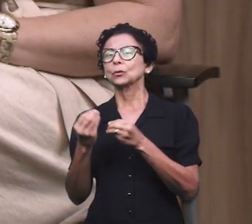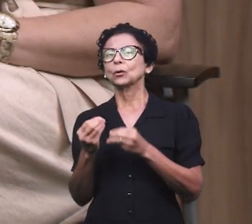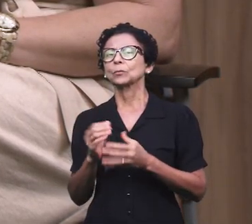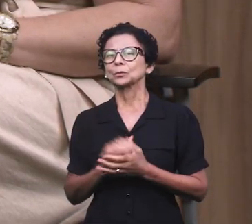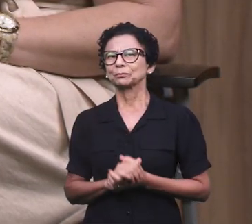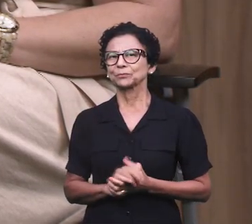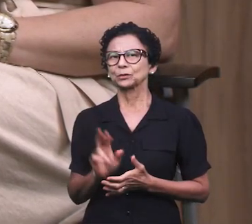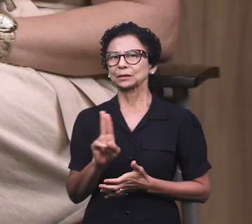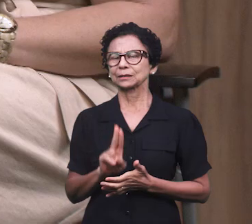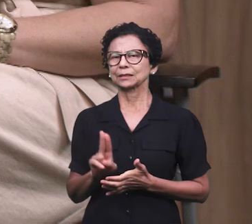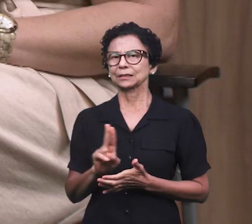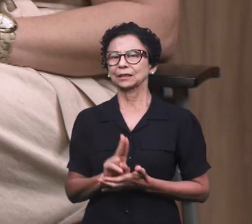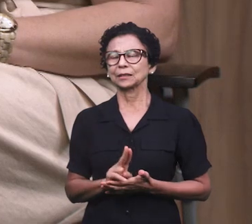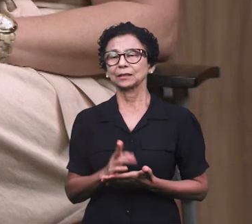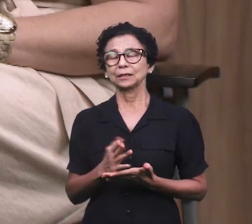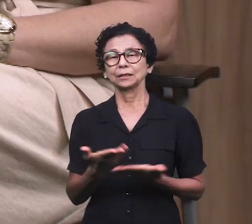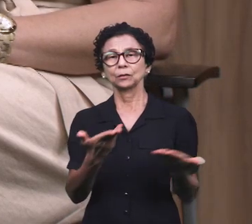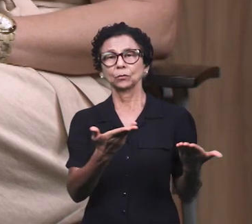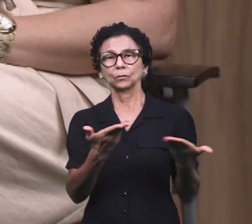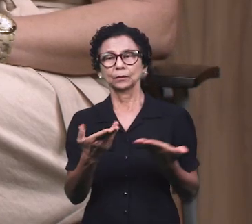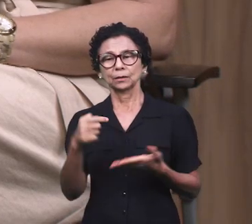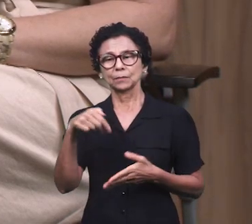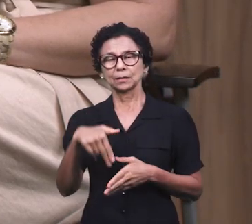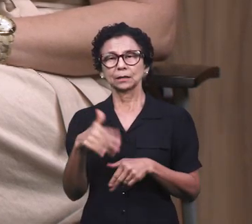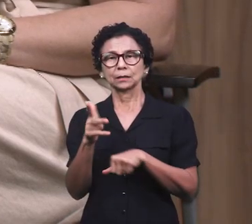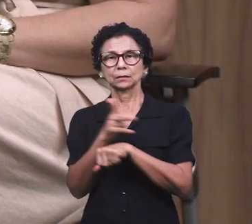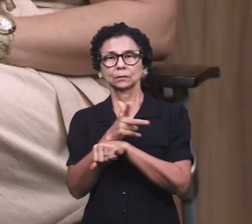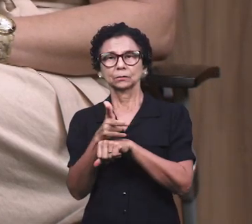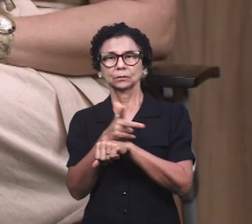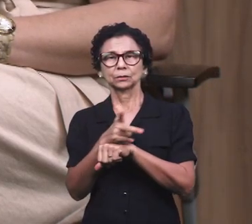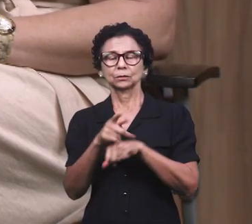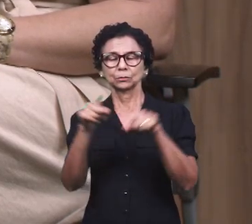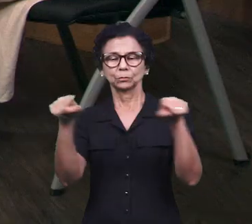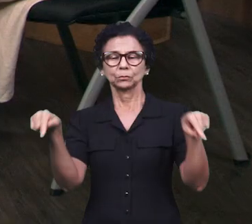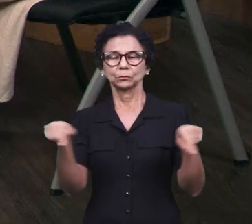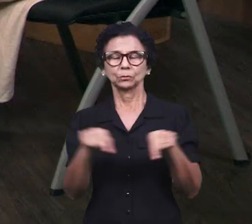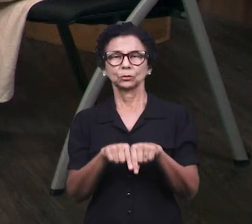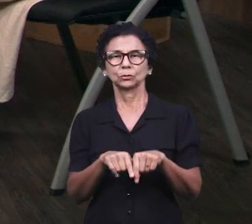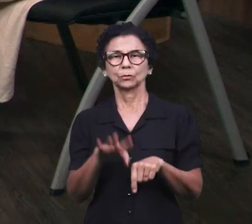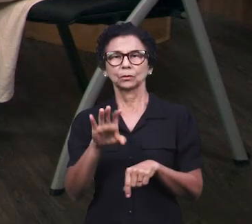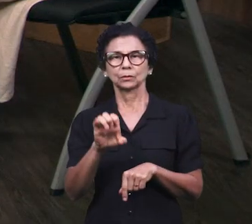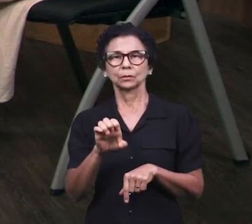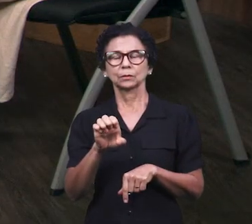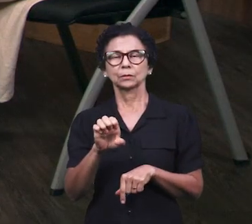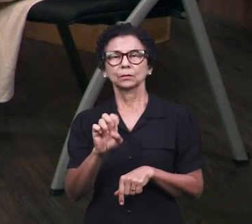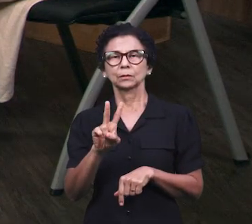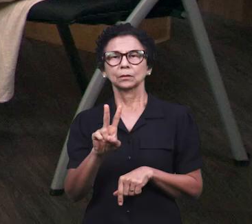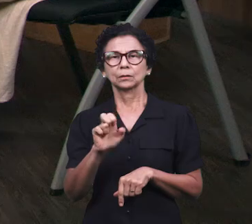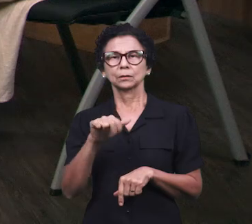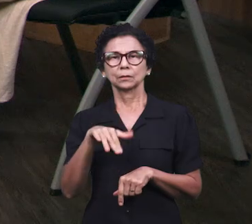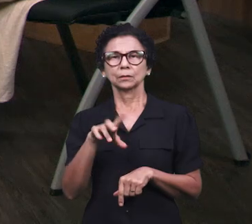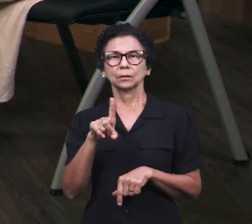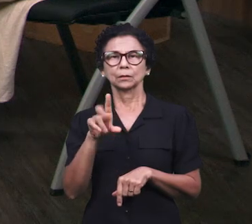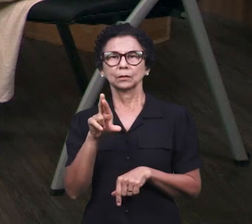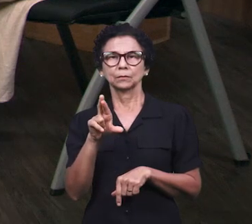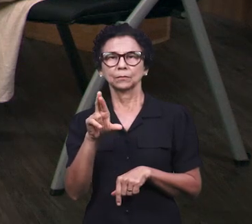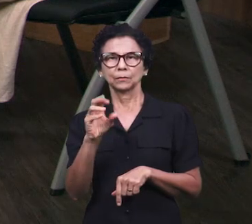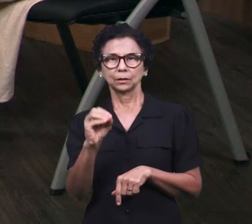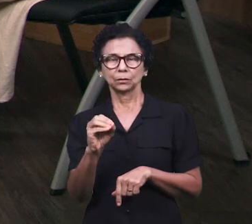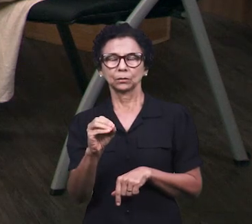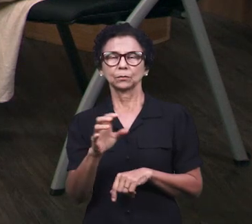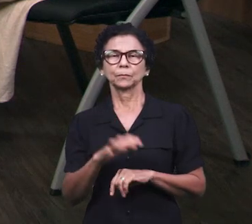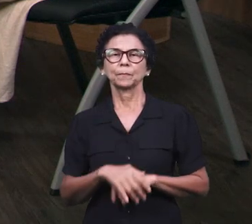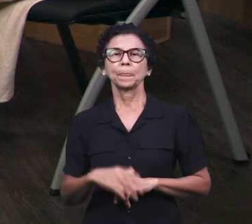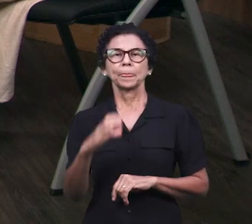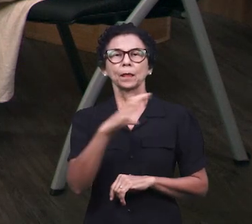Para isso, está aqui conosco no estúdio o Evandro Rocha, que atua como coordenador